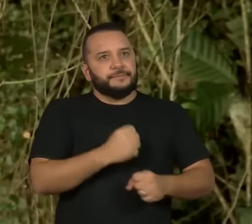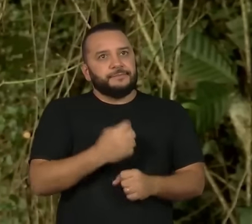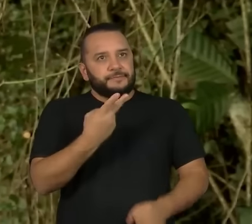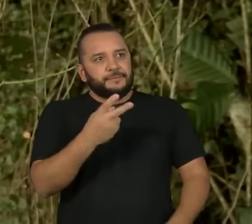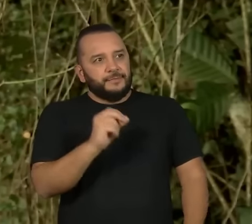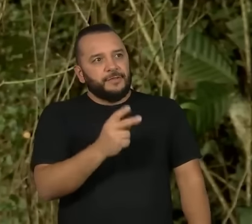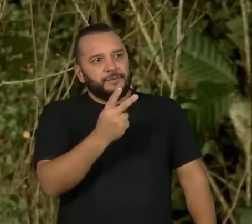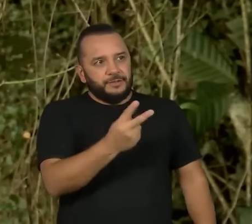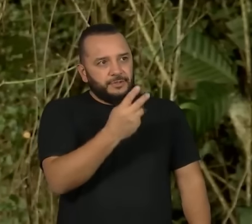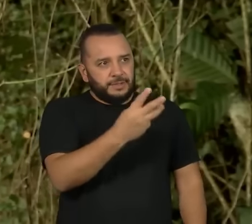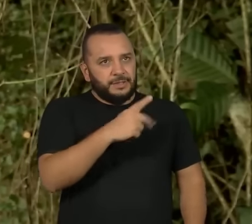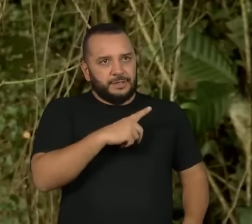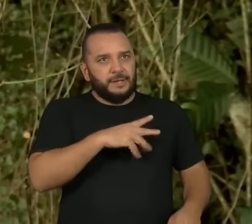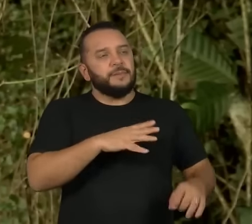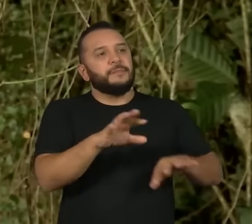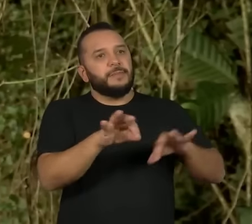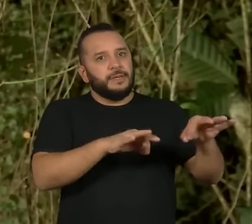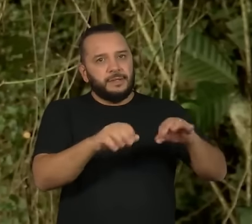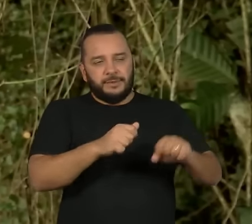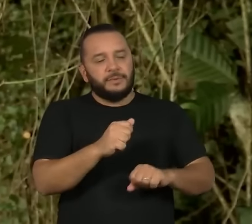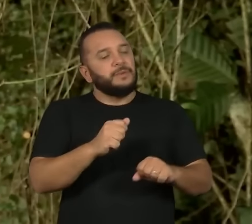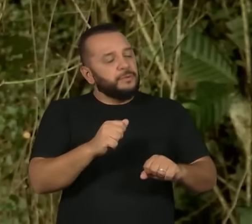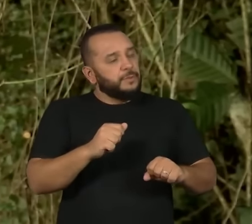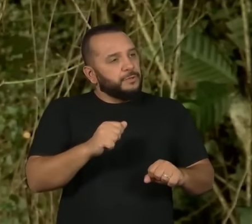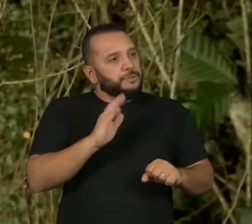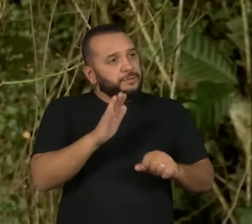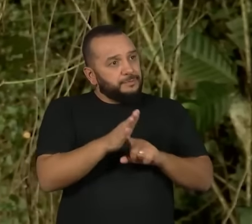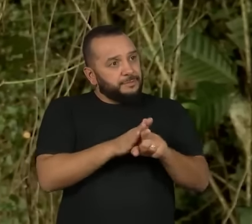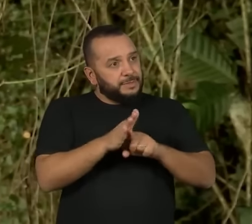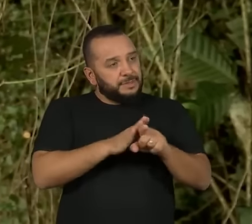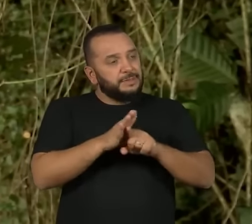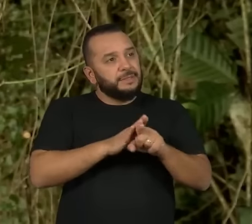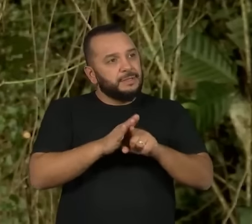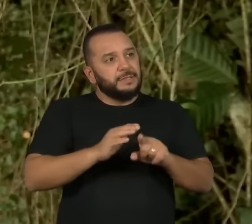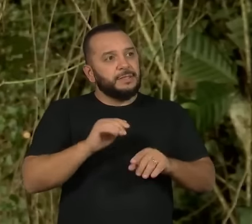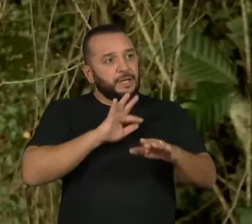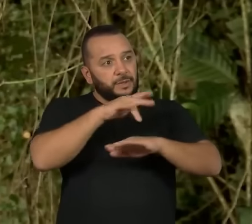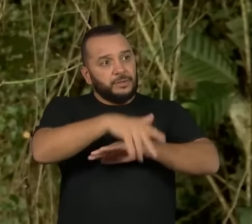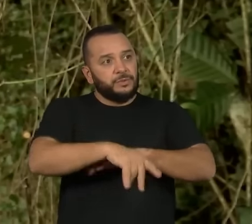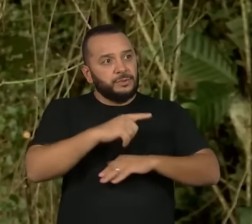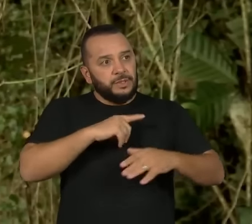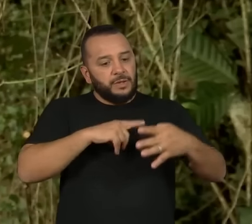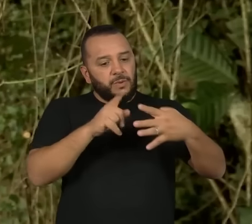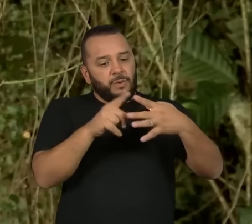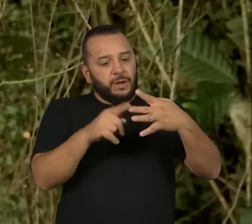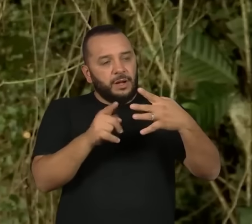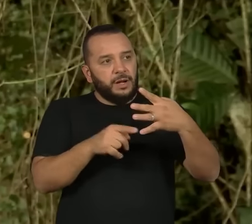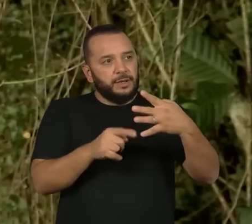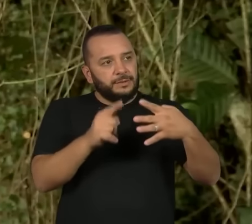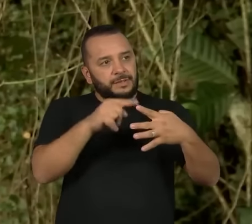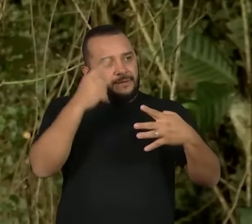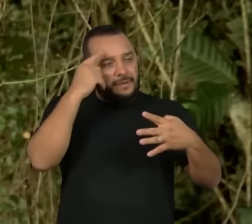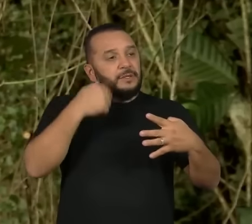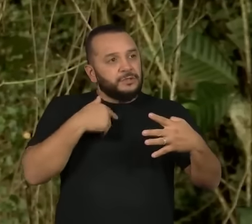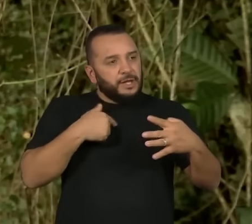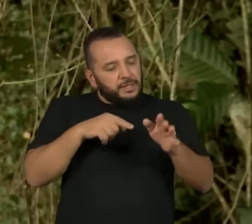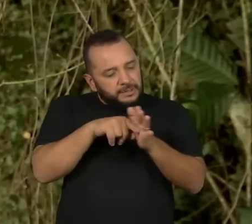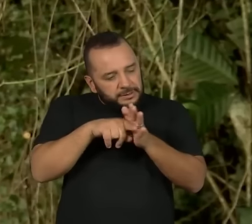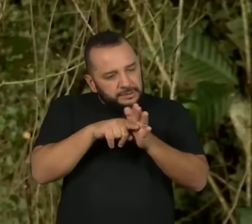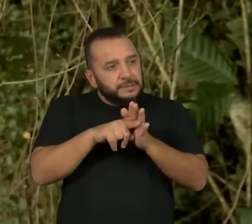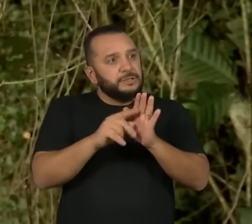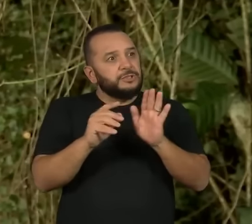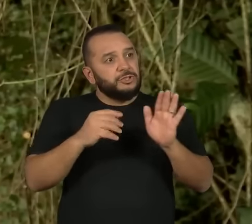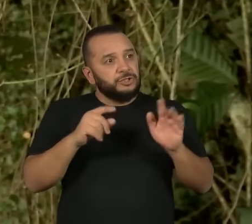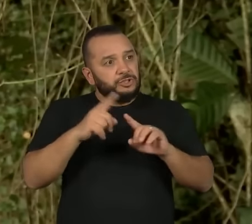publicamos o plano de pesquisa do Parque Nacional do Iguaçu com 4 eixos de concentração. Inventário de biodiversidade, estudos